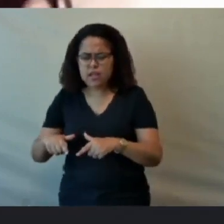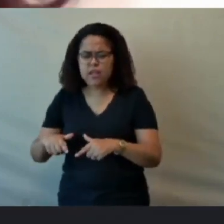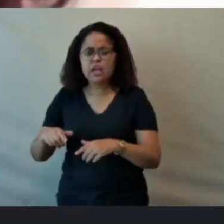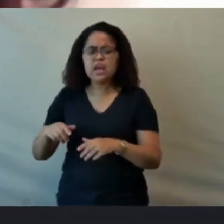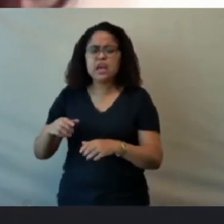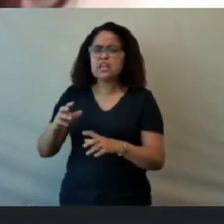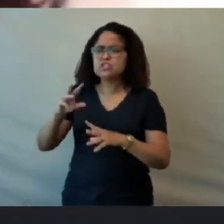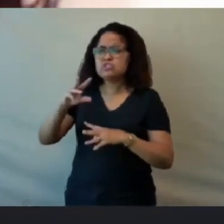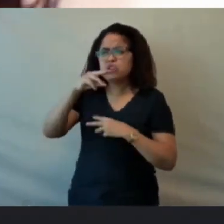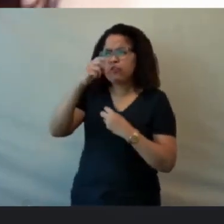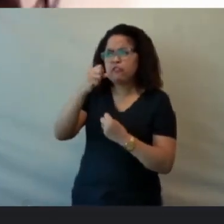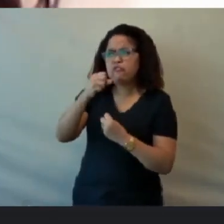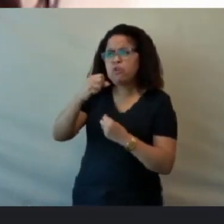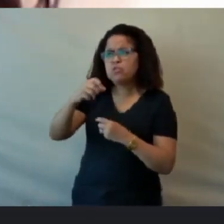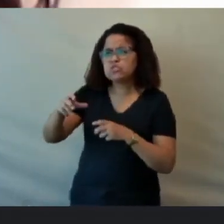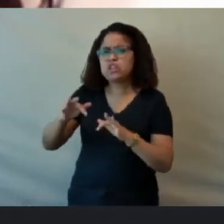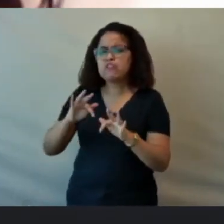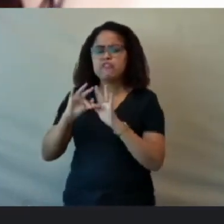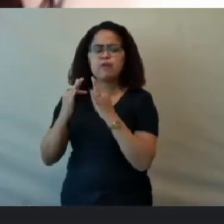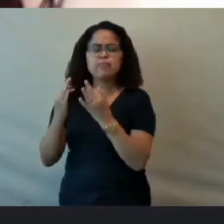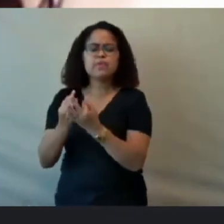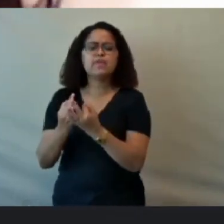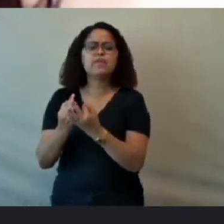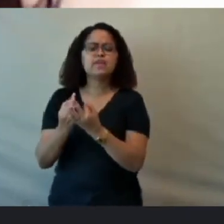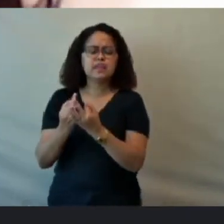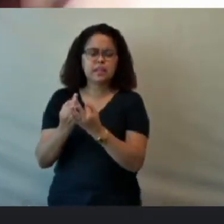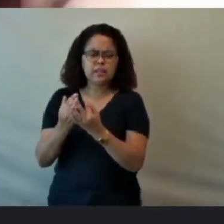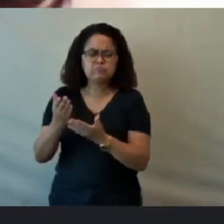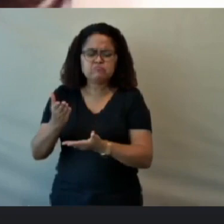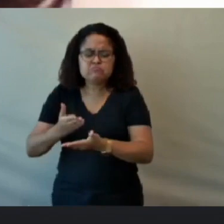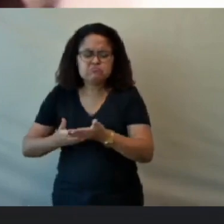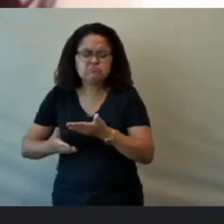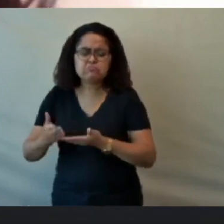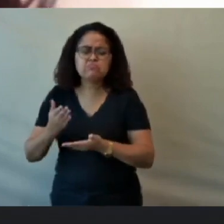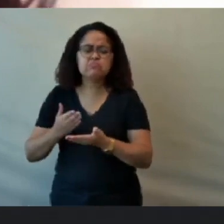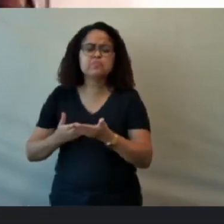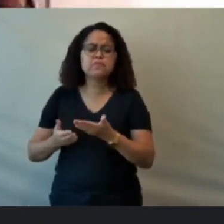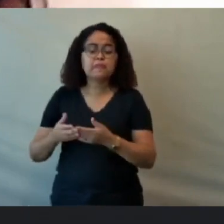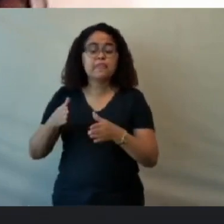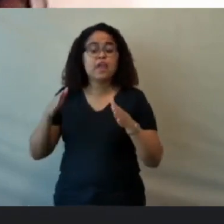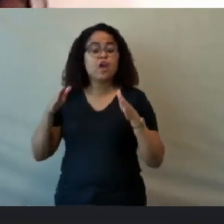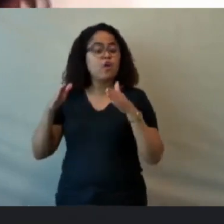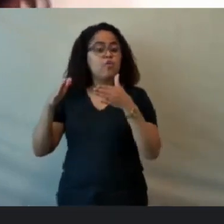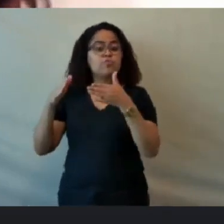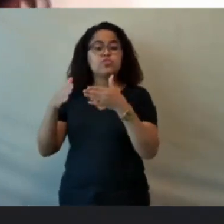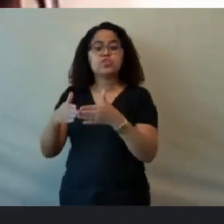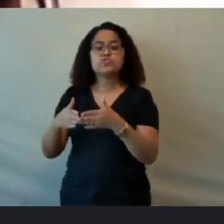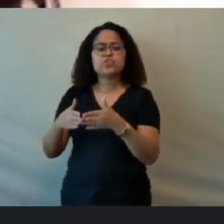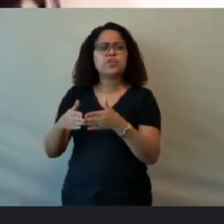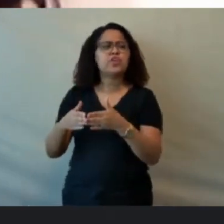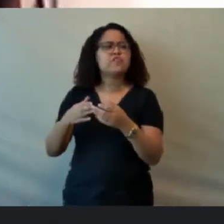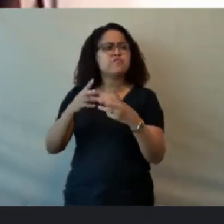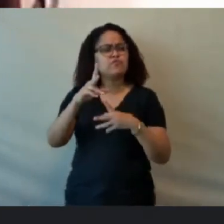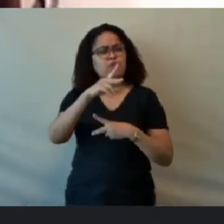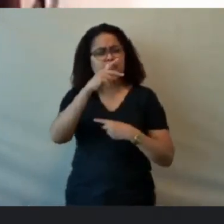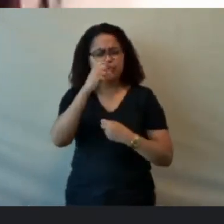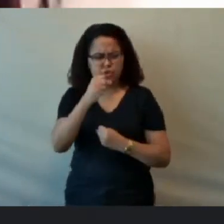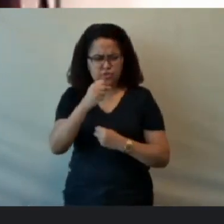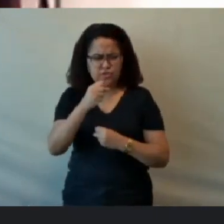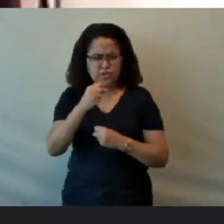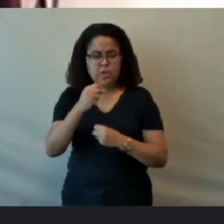familiares, então esse é um objetivo muito forte, muito grande da política de assistência social.